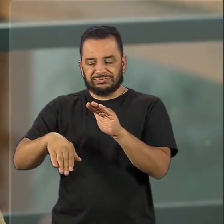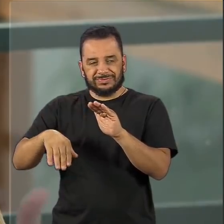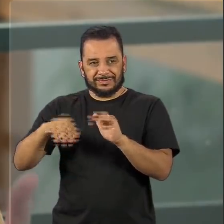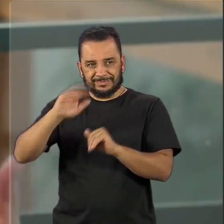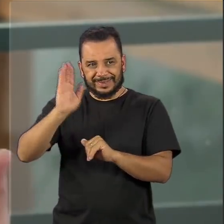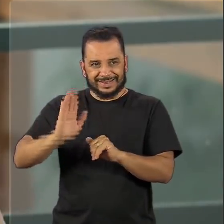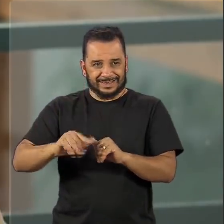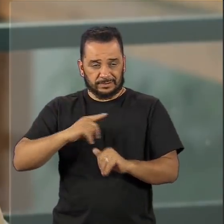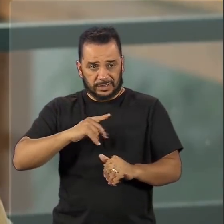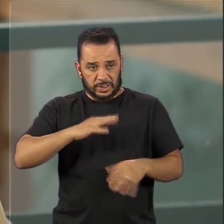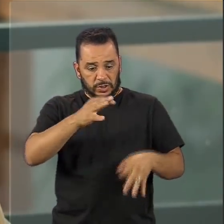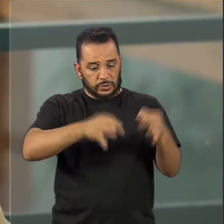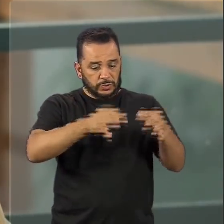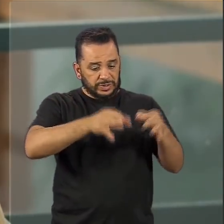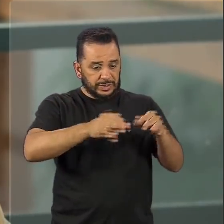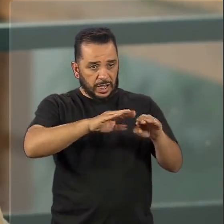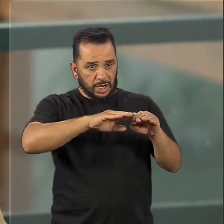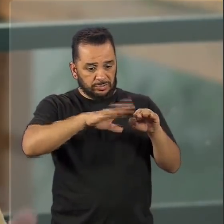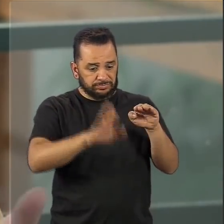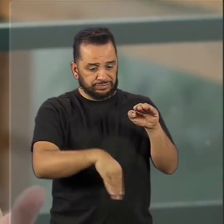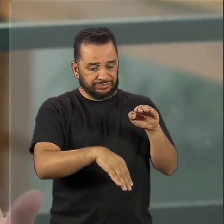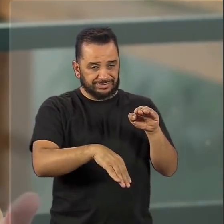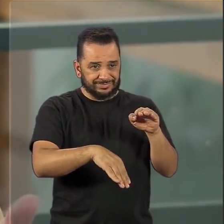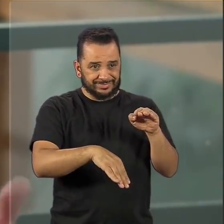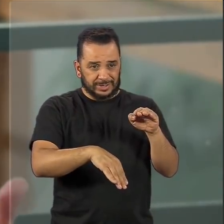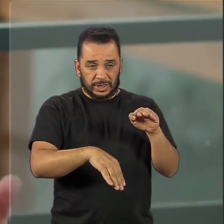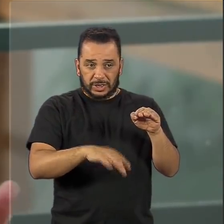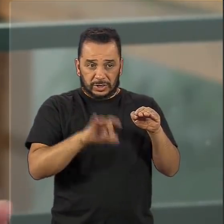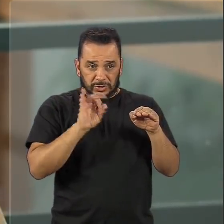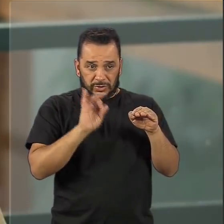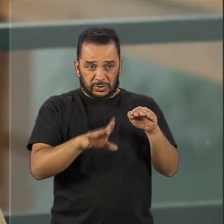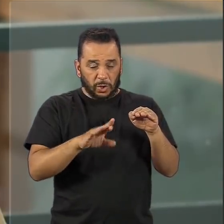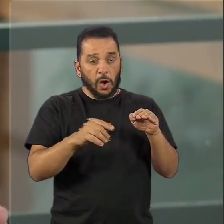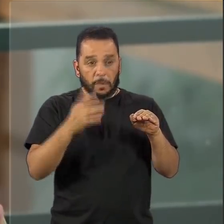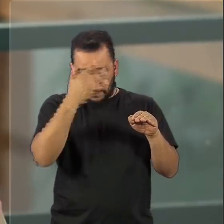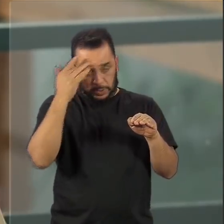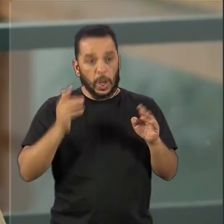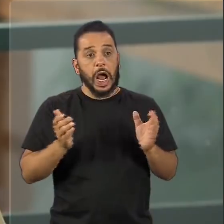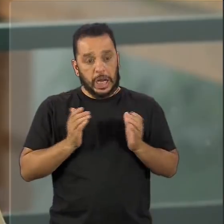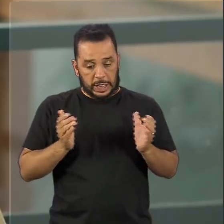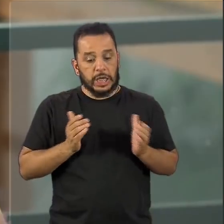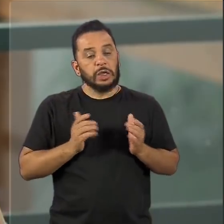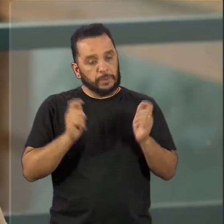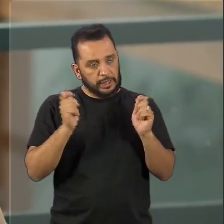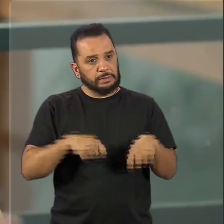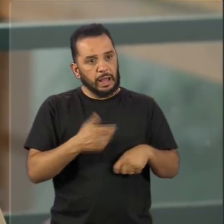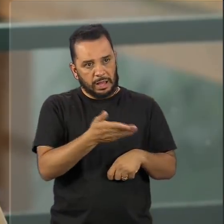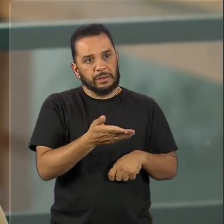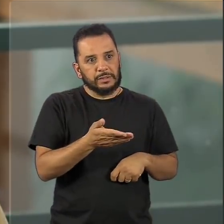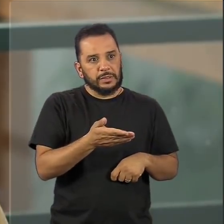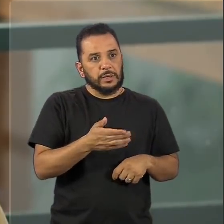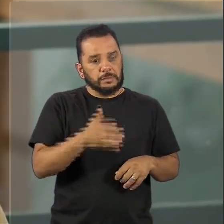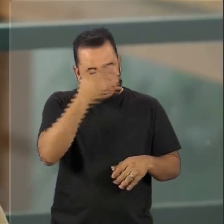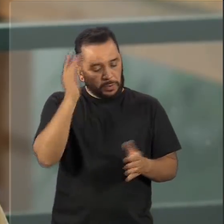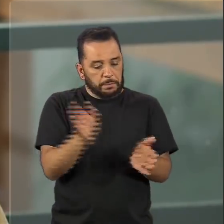tem um judiciário que não funciona, né, e que ele só funciona para quem tem dinheiro para pagar advogado, que para o resto não funciona.